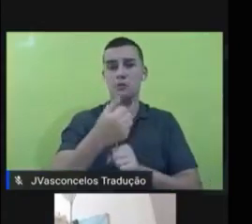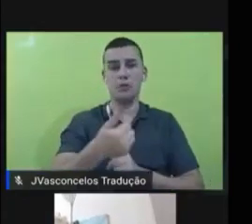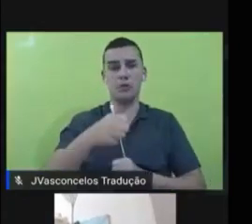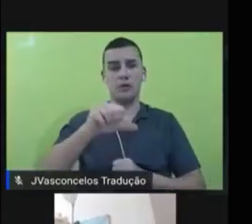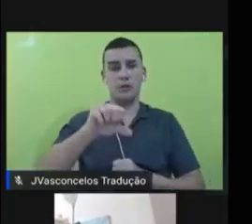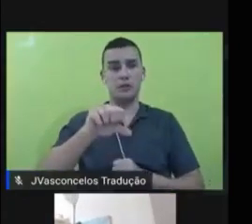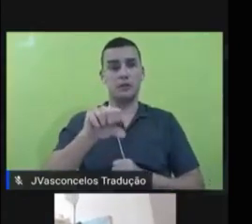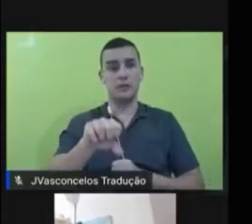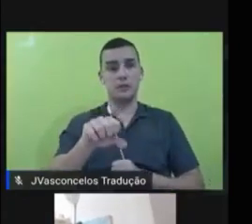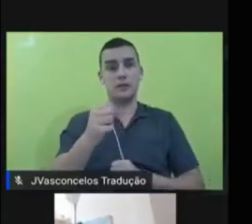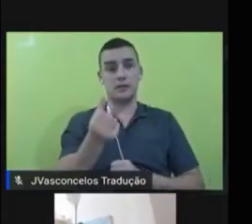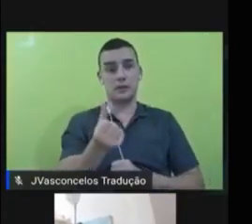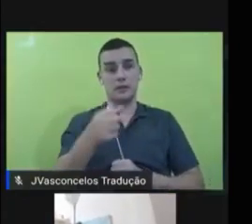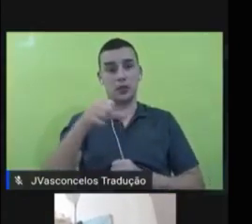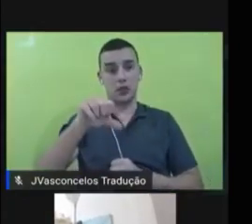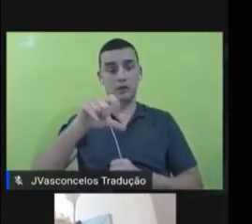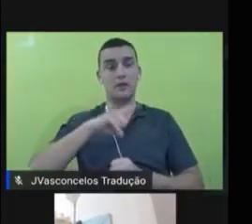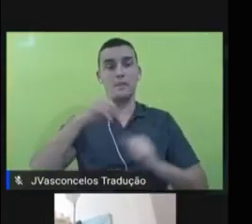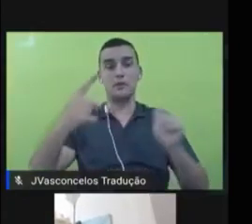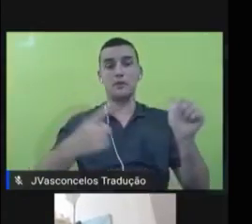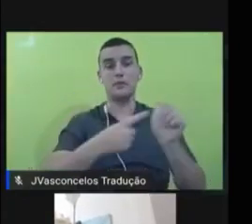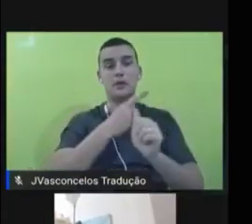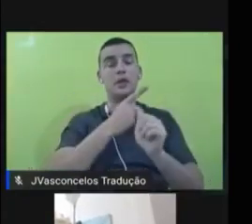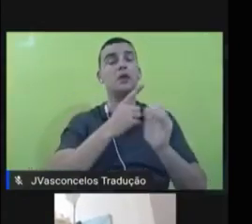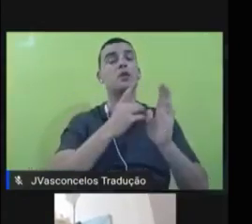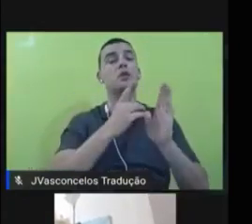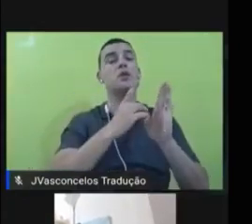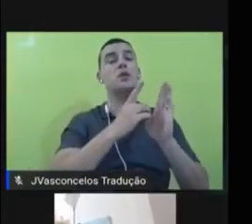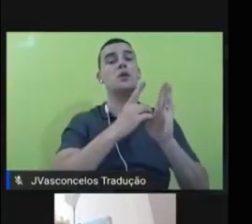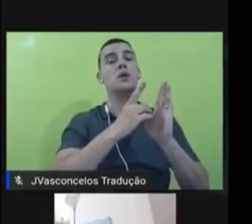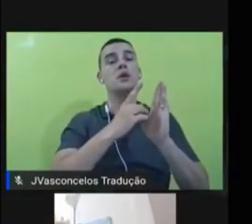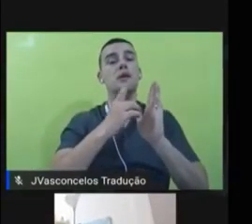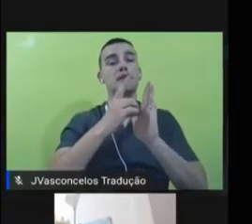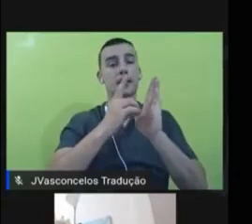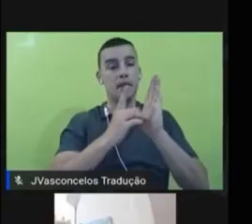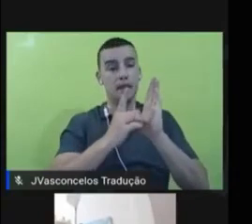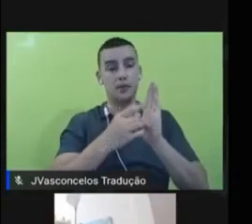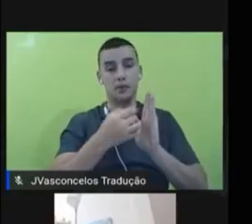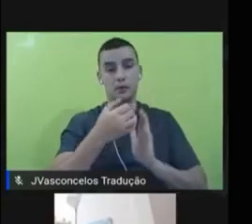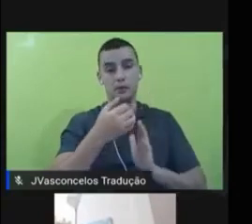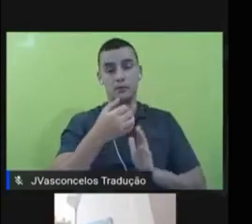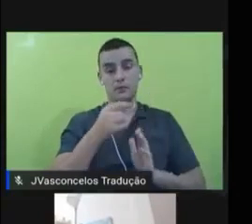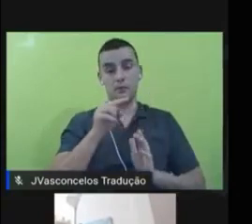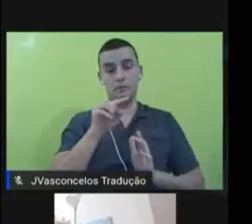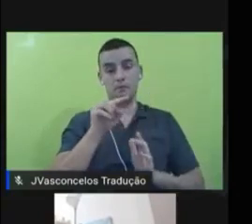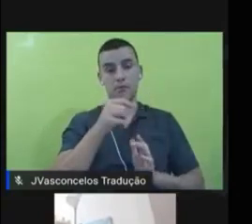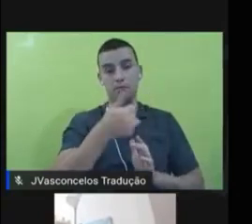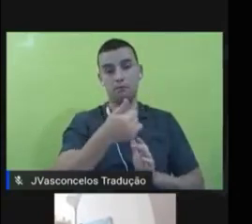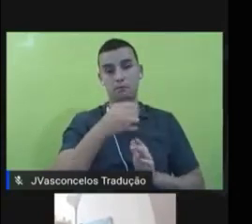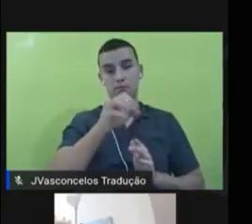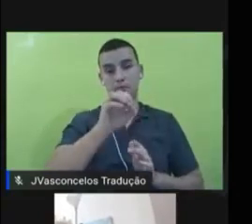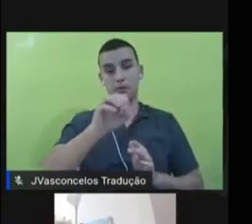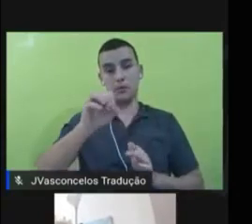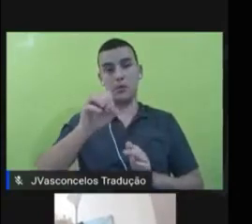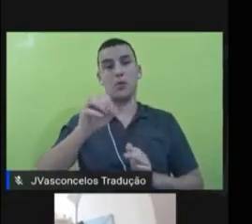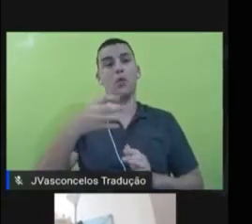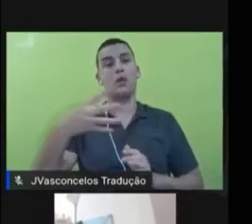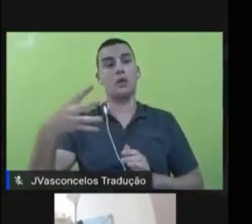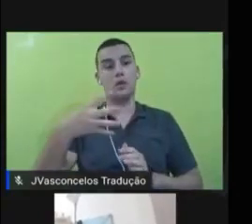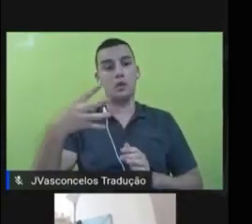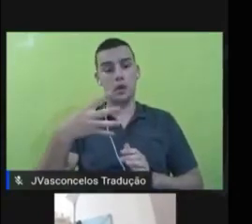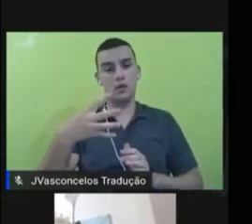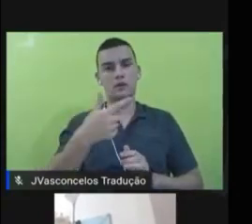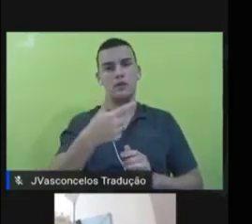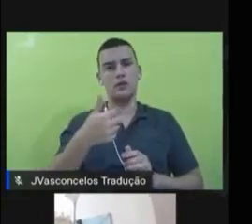1969, o primeiro decreto 1044, de 21 de outubro de 1969, que